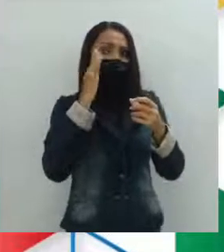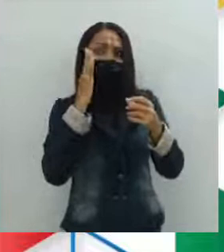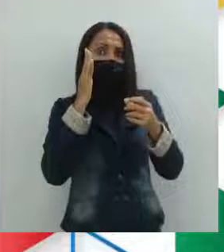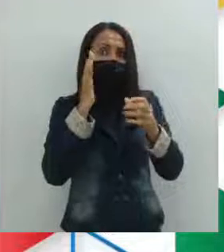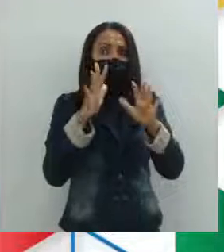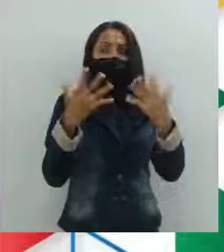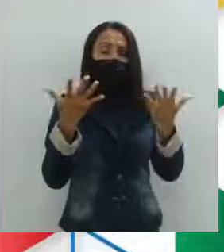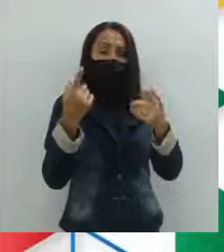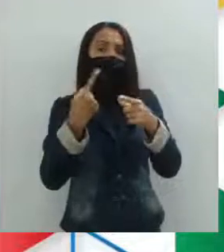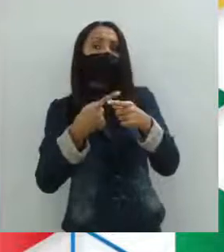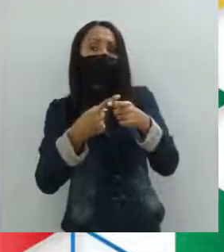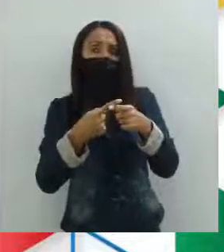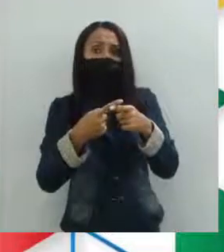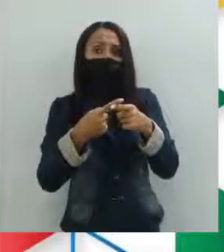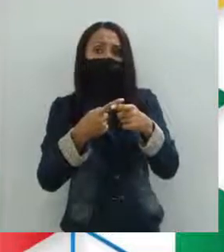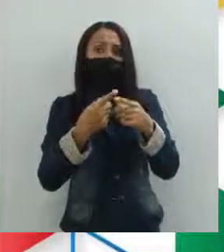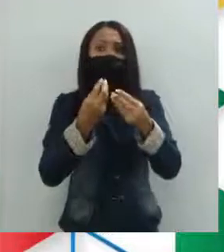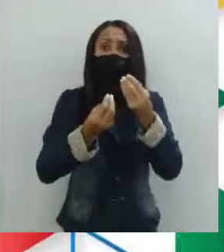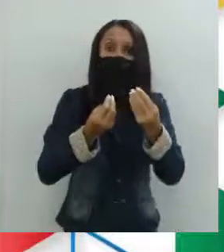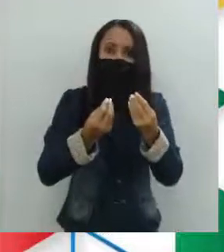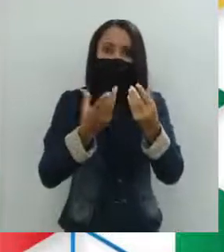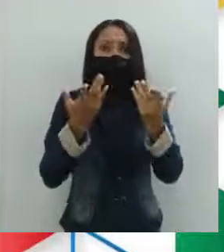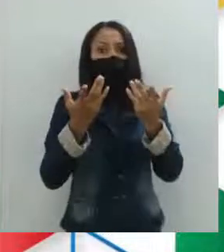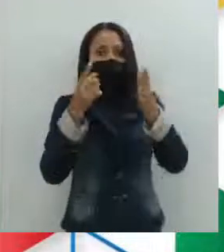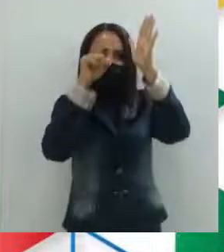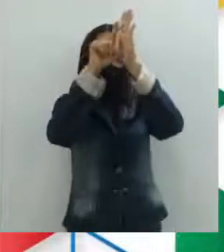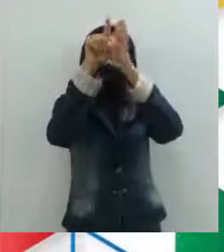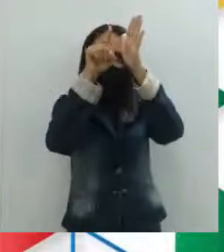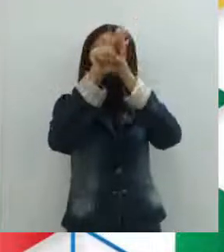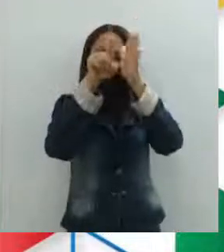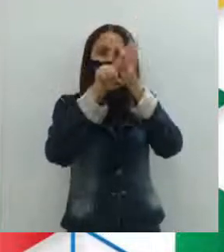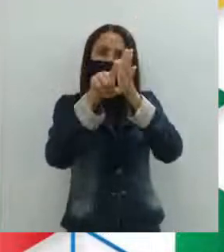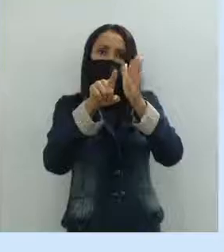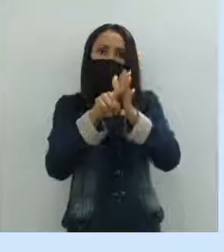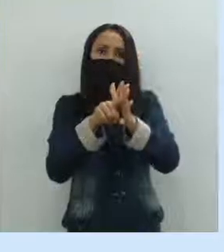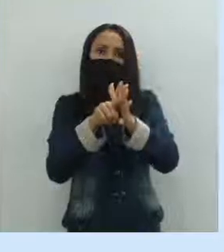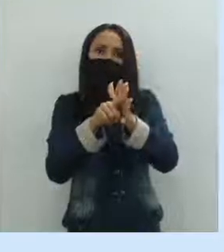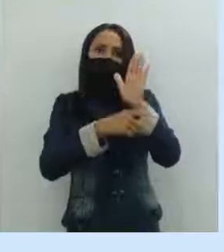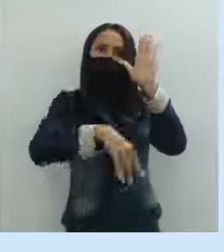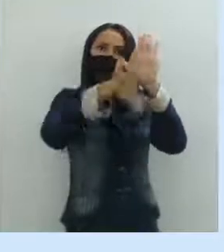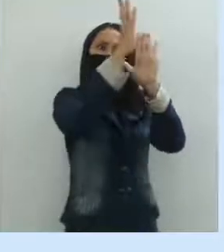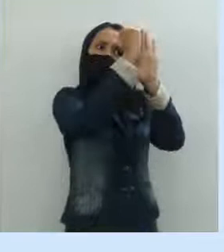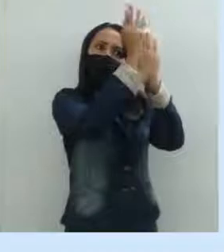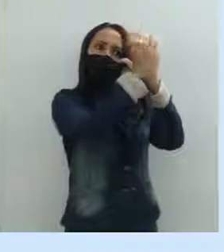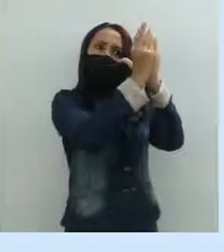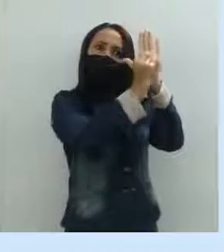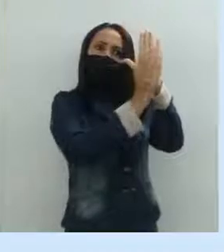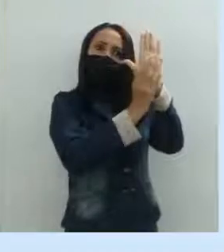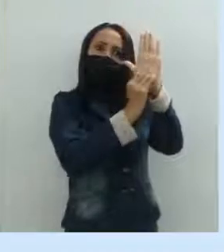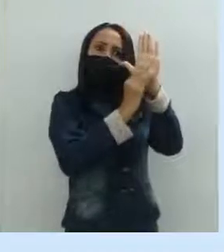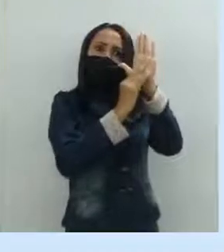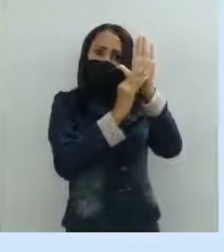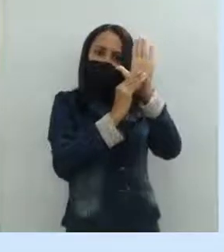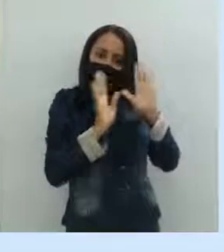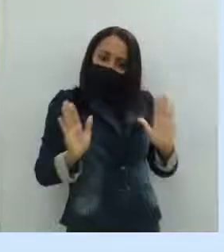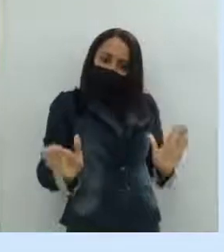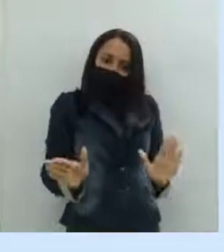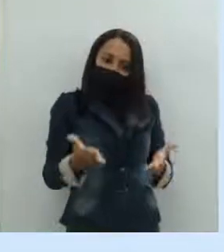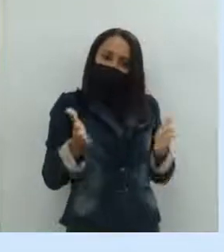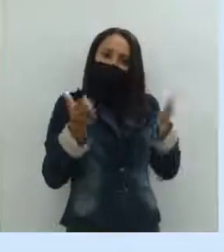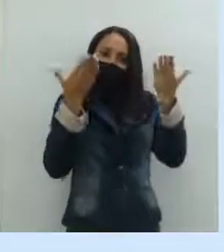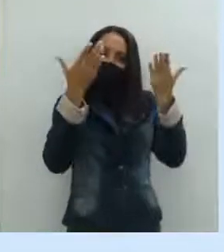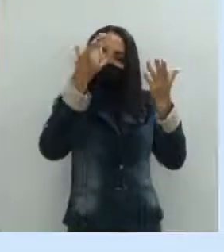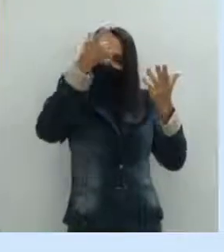quando, por quê? Essas perguntinhas, elas fazem parte, que elas instigam você,